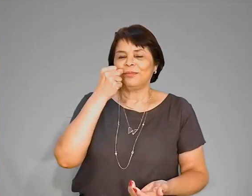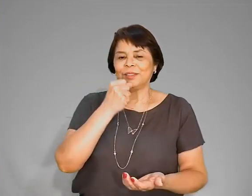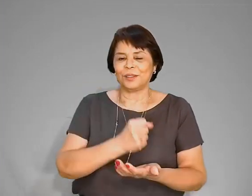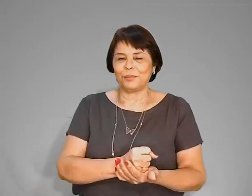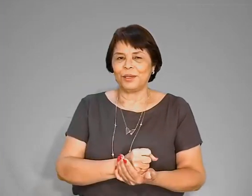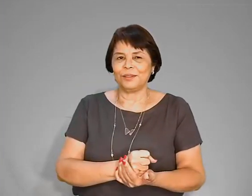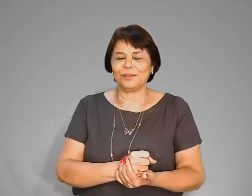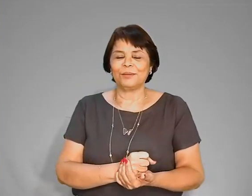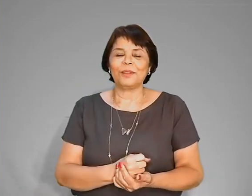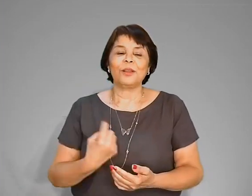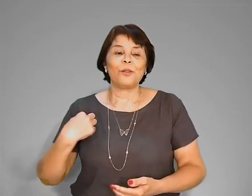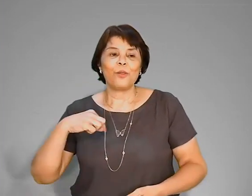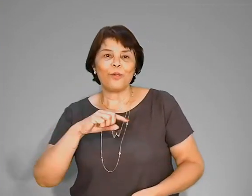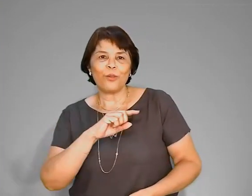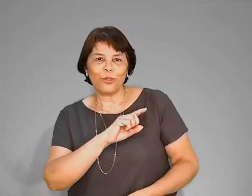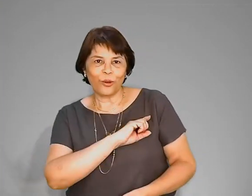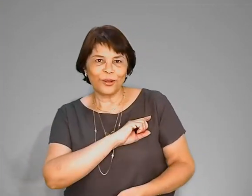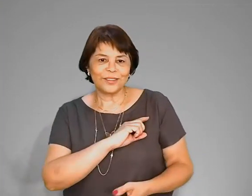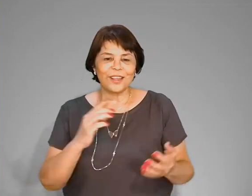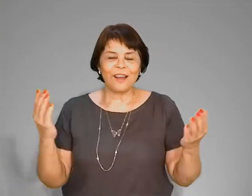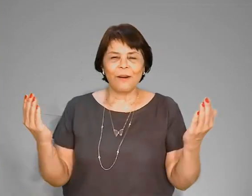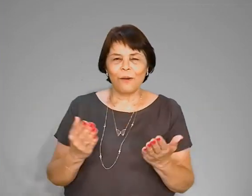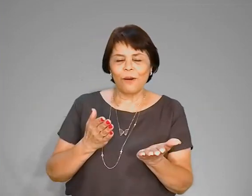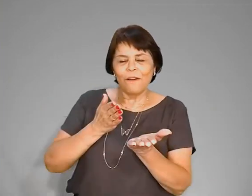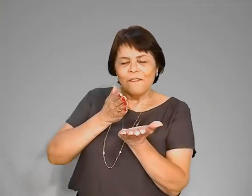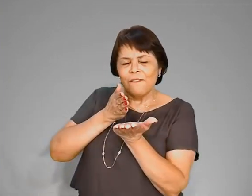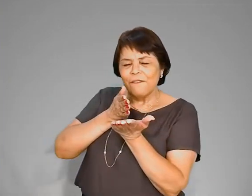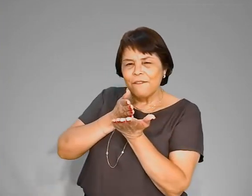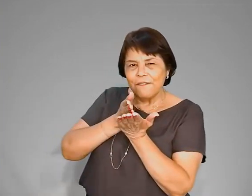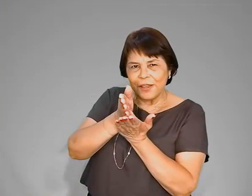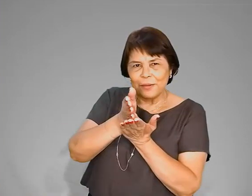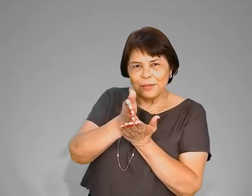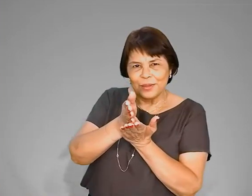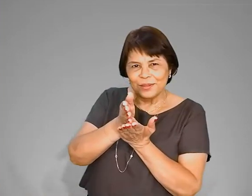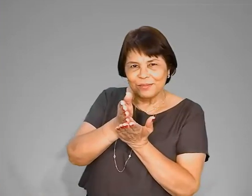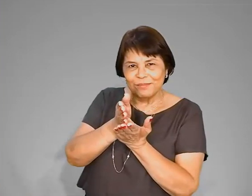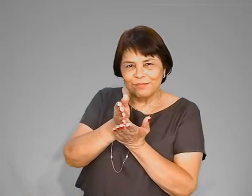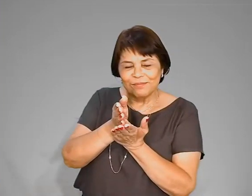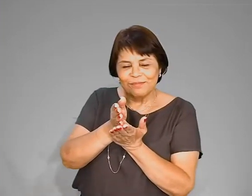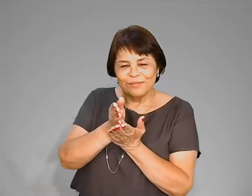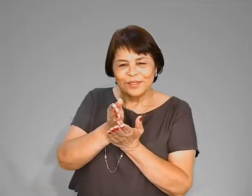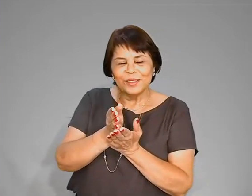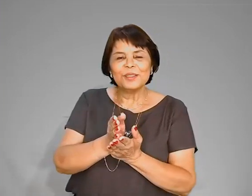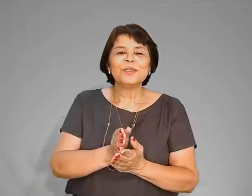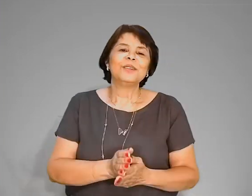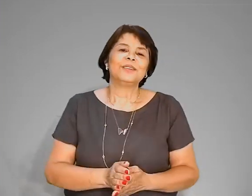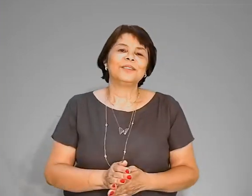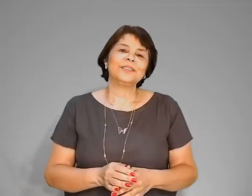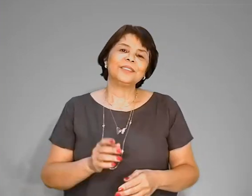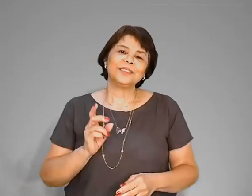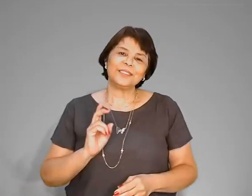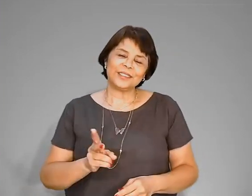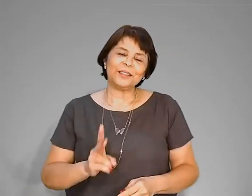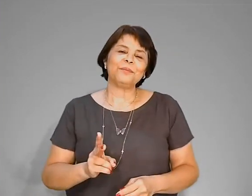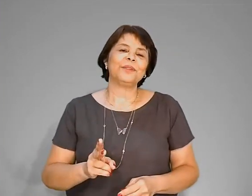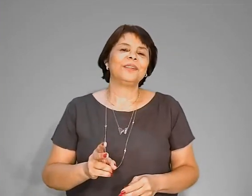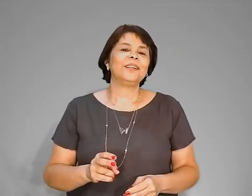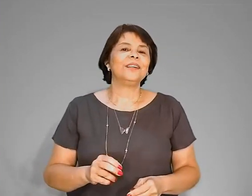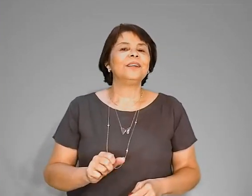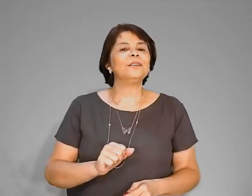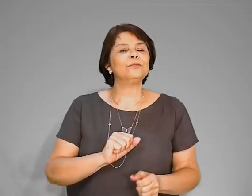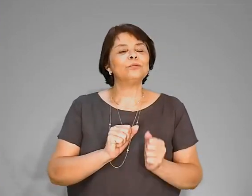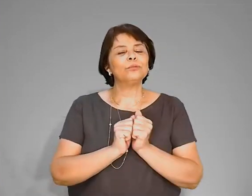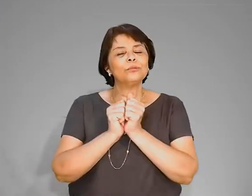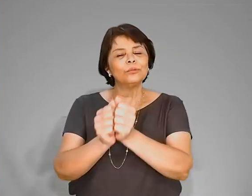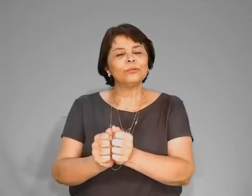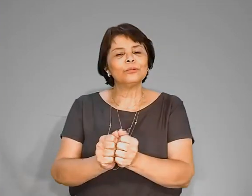estava dizendo que nós somos edificados sobre o fundamento de apóstolos e profetas. O que apóstolos? Ele